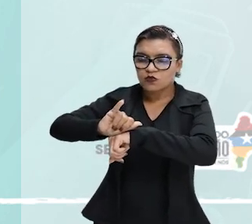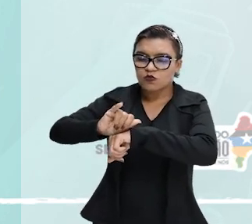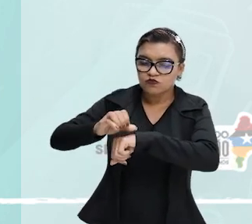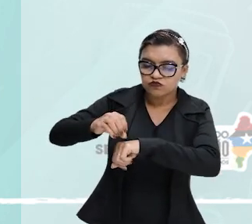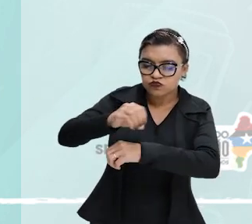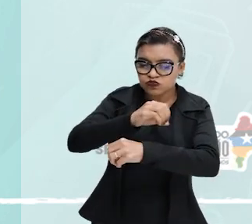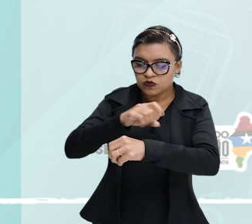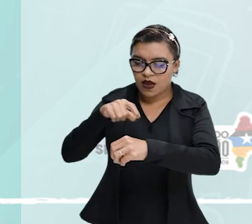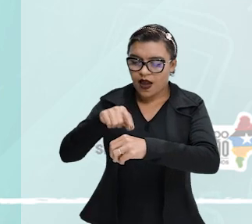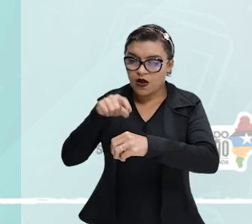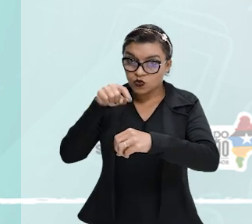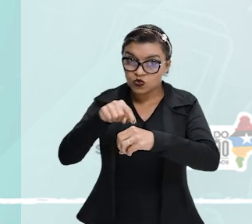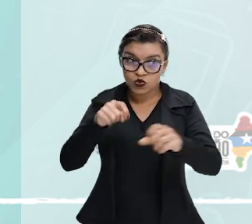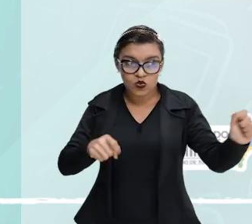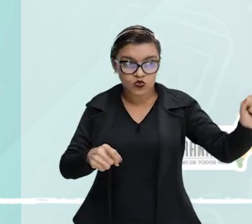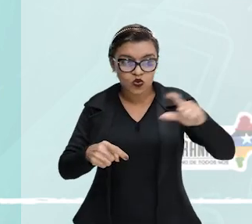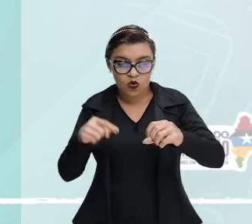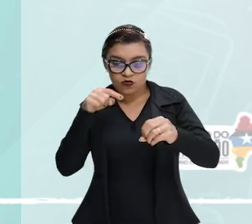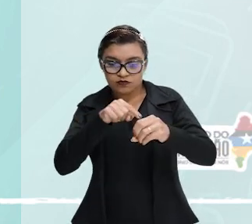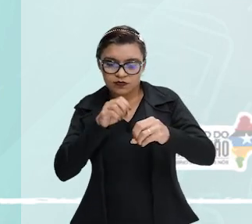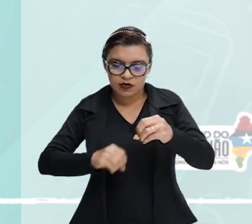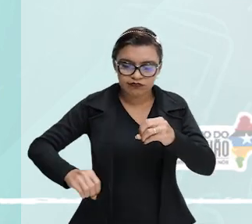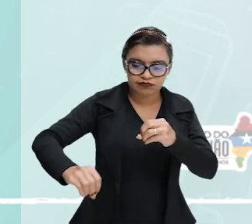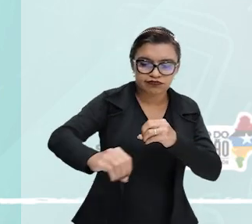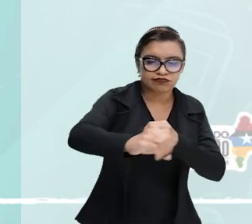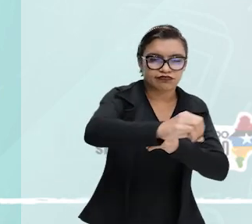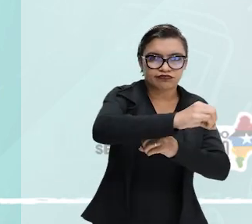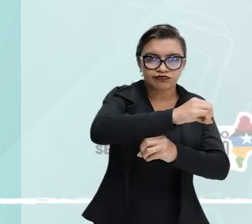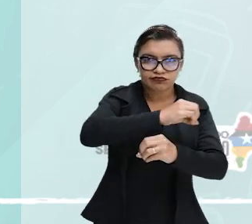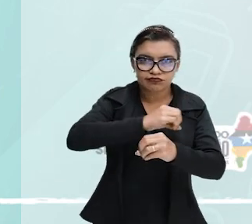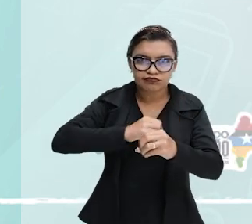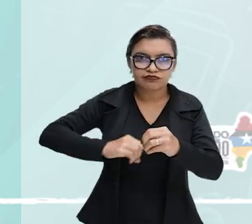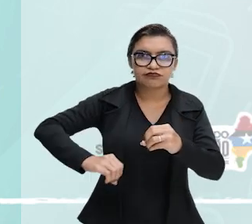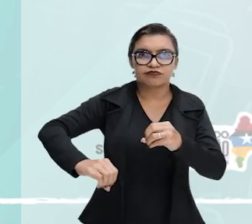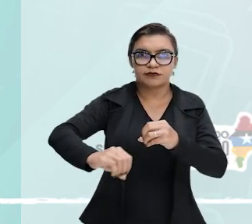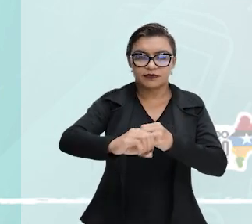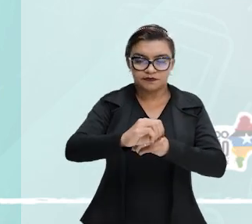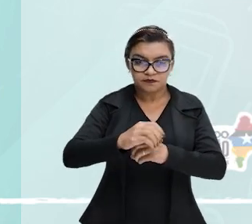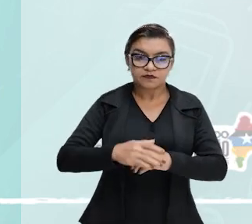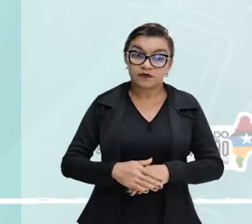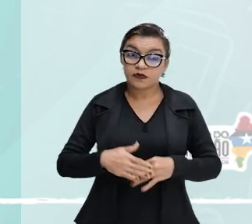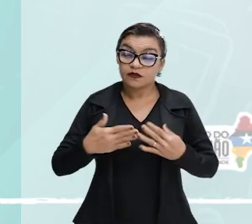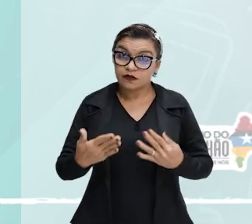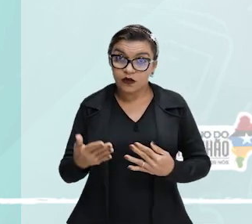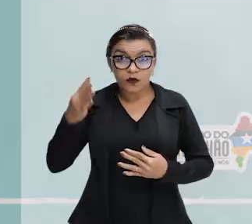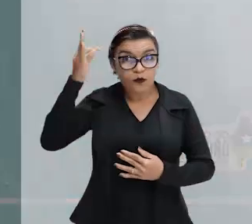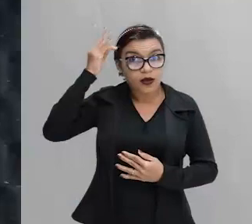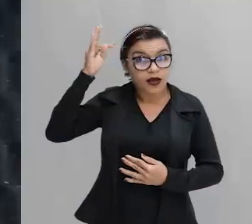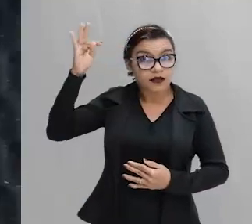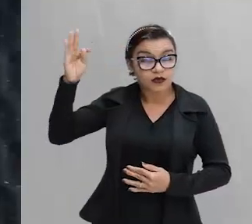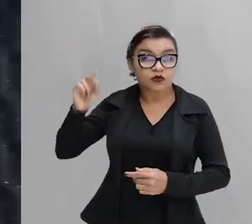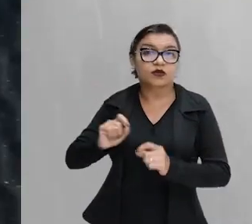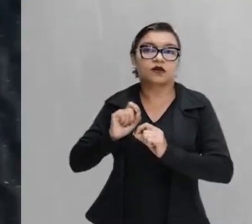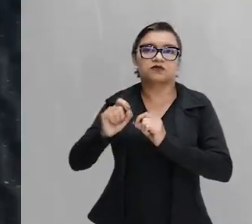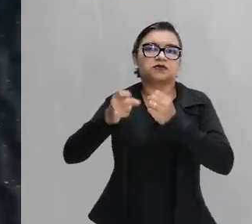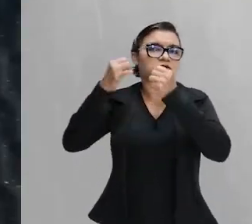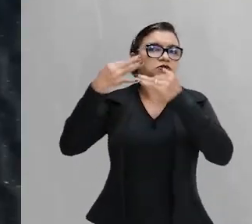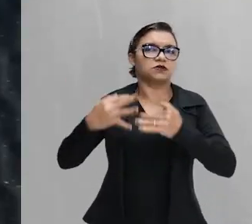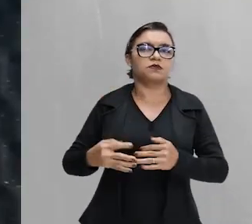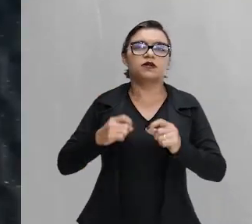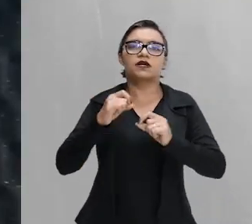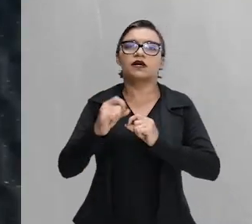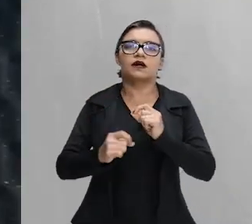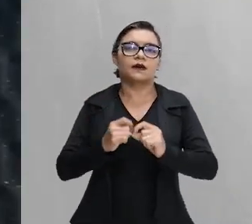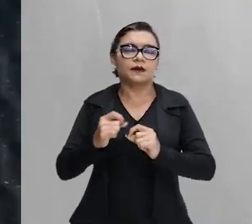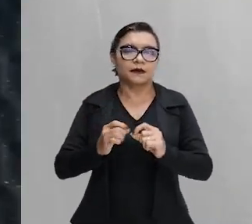E é ele o centro do sistema solar. Okay? Então, a teoria heliocêntrica ela veio, né?